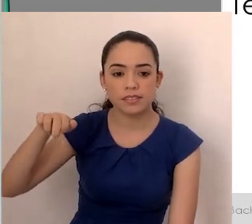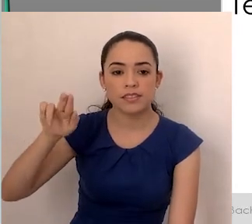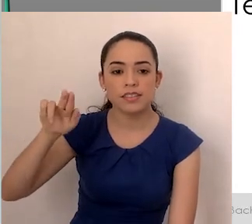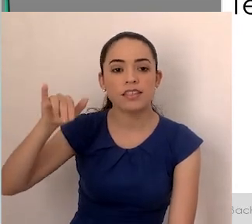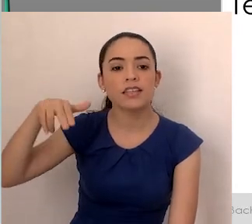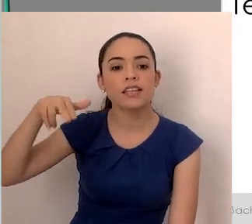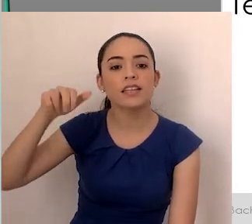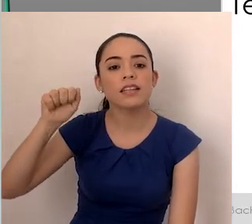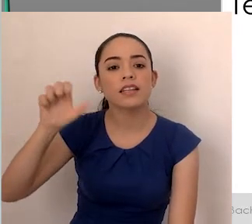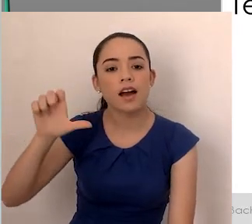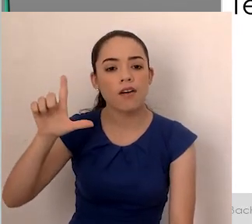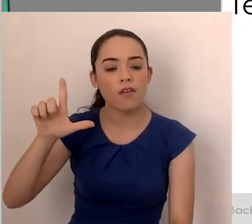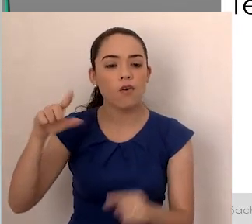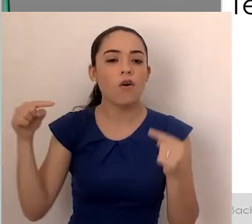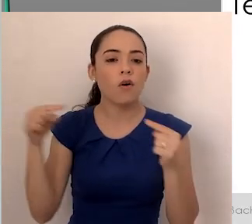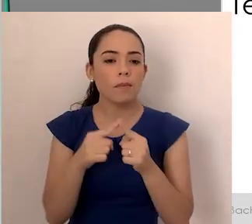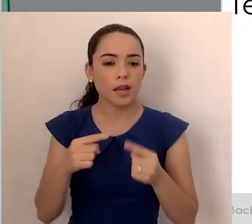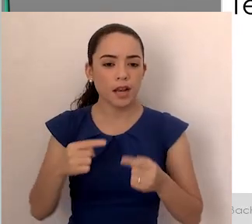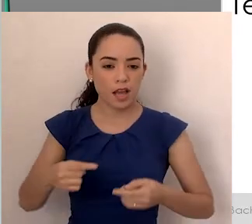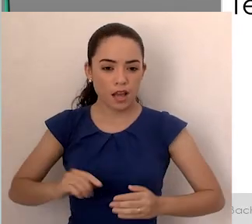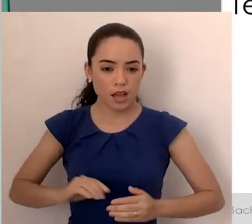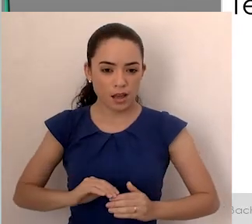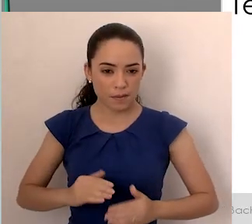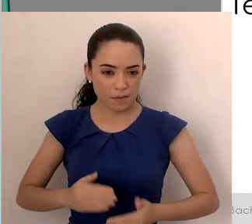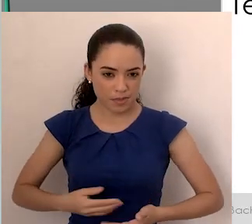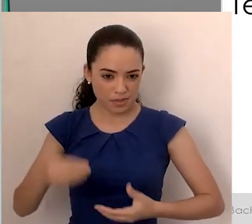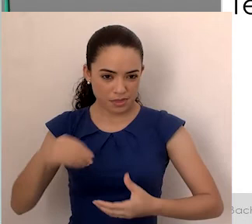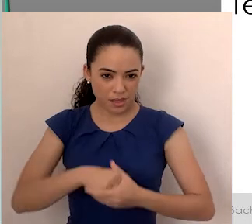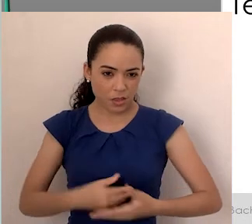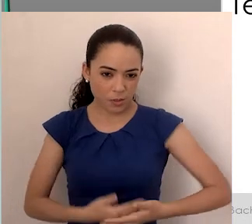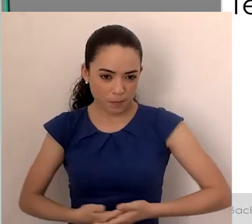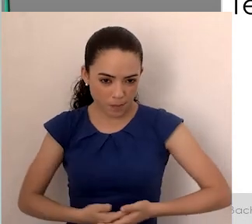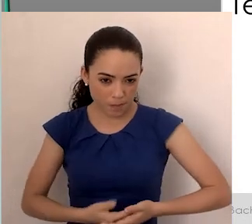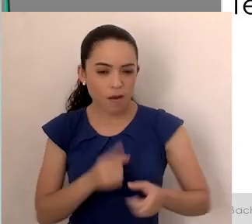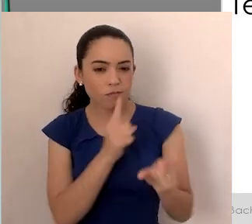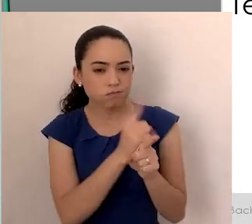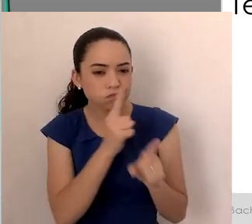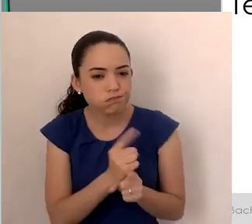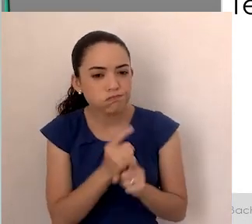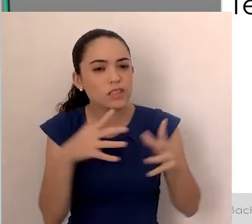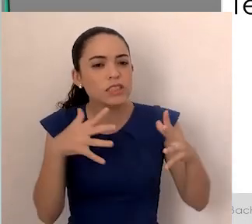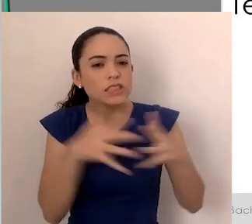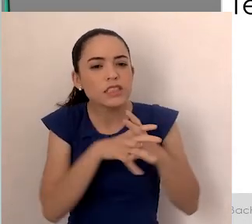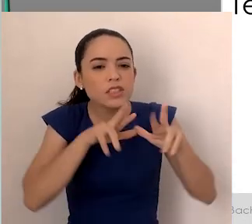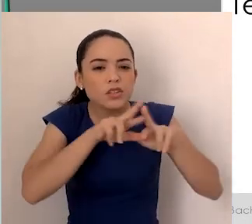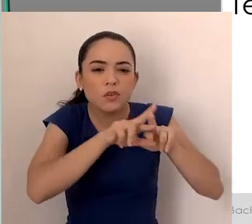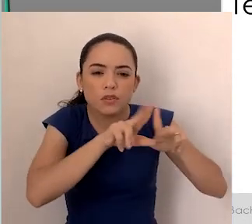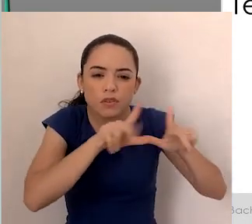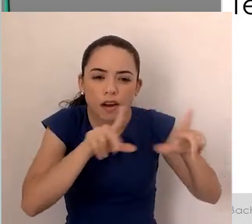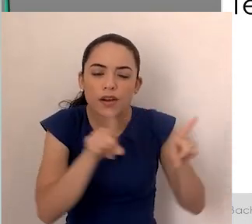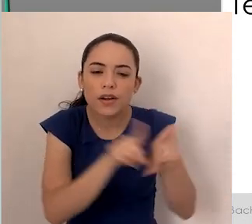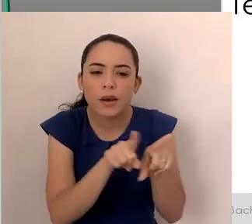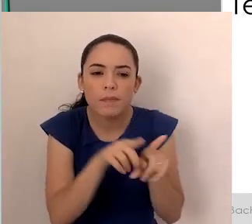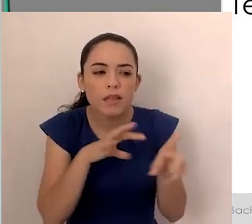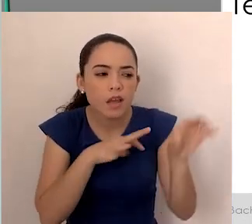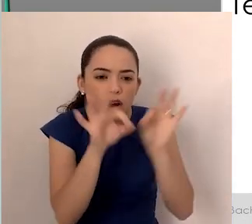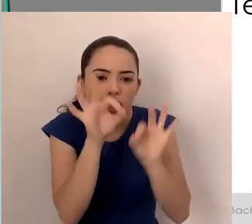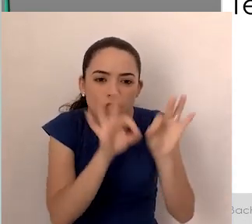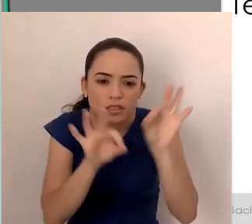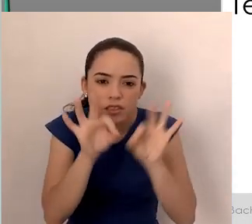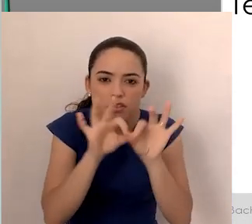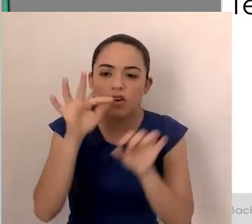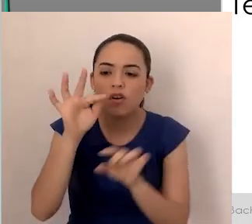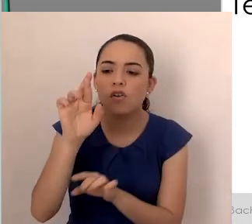O tecido mesenquimal é o tecido não especializado presente no embrião, cujas células farão parte do desenvolvimento de vários